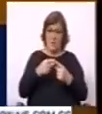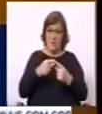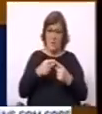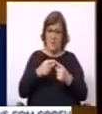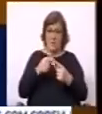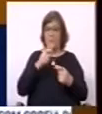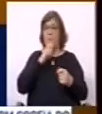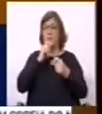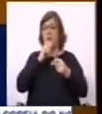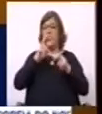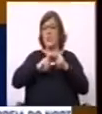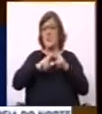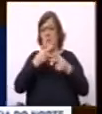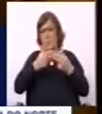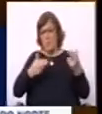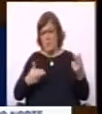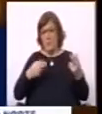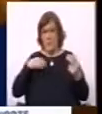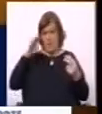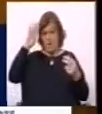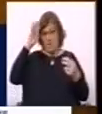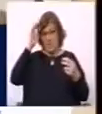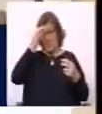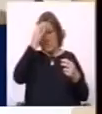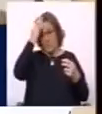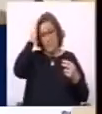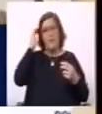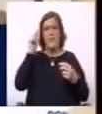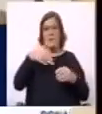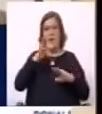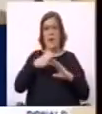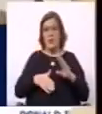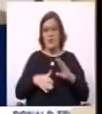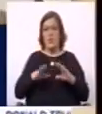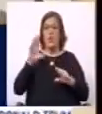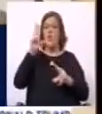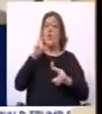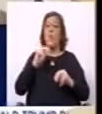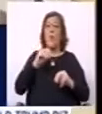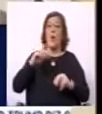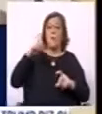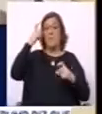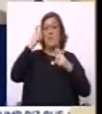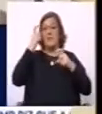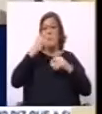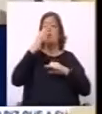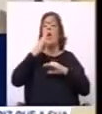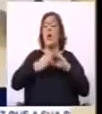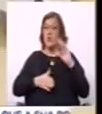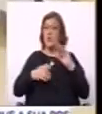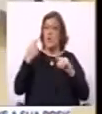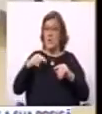abordagem multidisciplinar. Nós sabíamos que isto iria acontecer, nunca pensamos, é com a dimensão que efetivamente